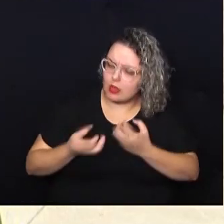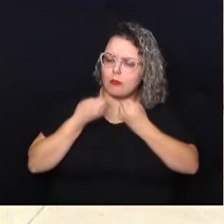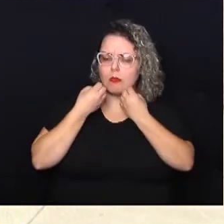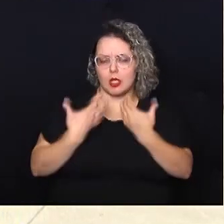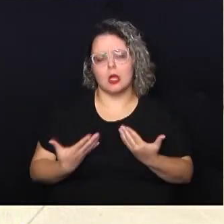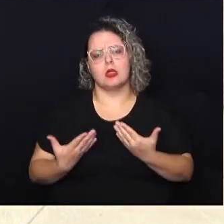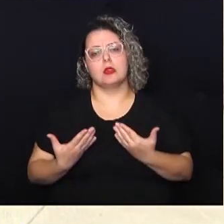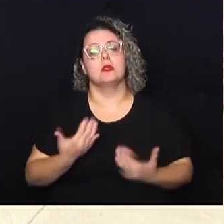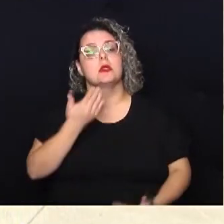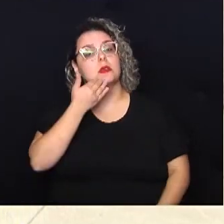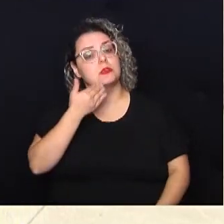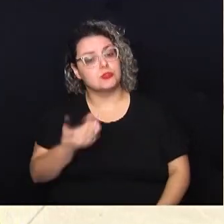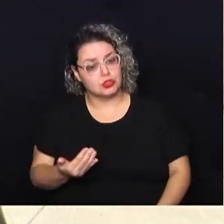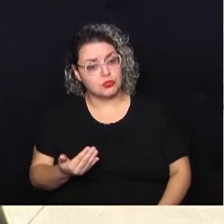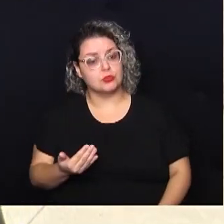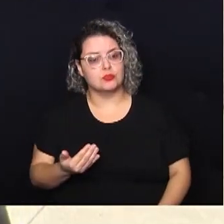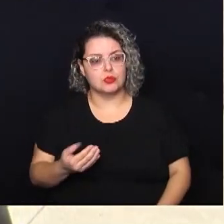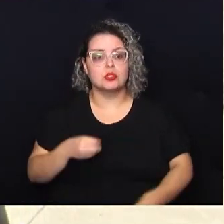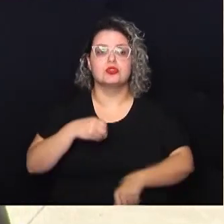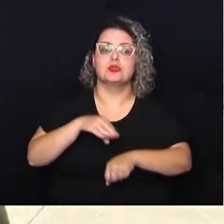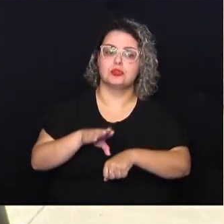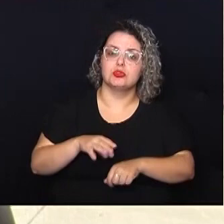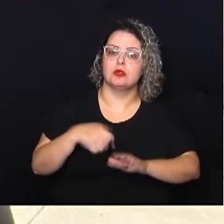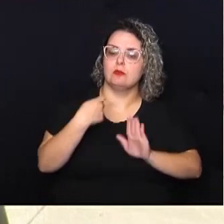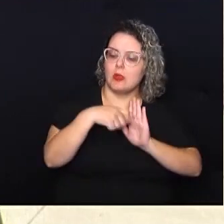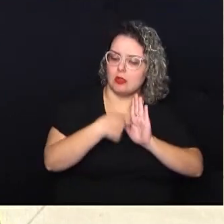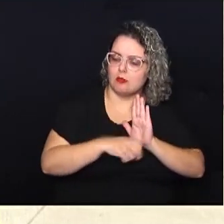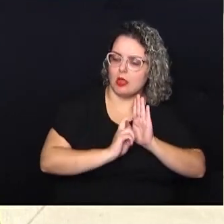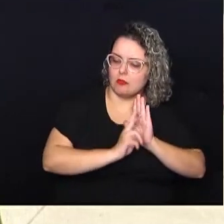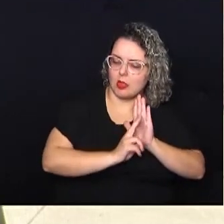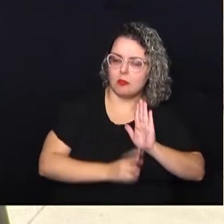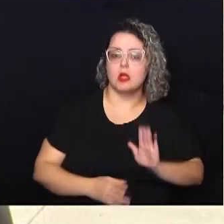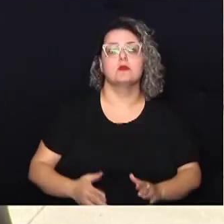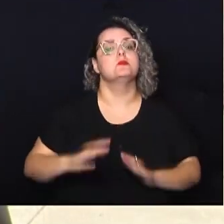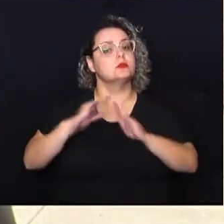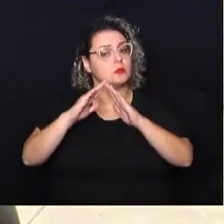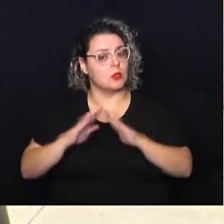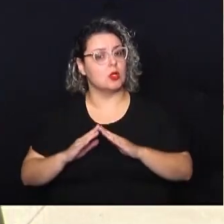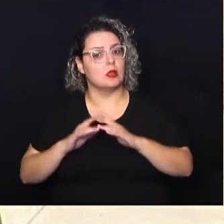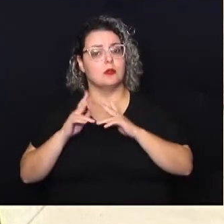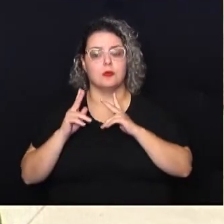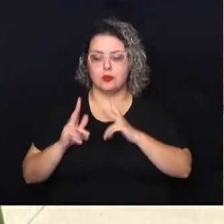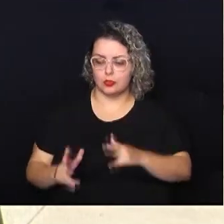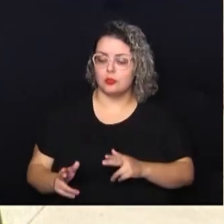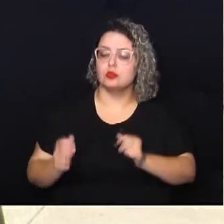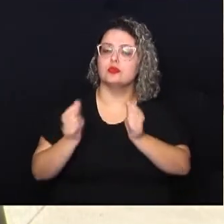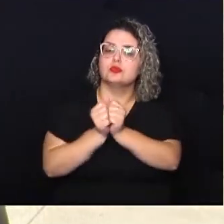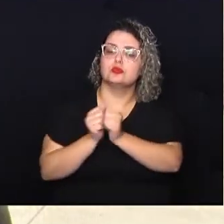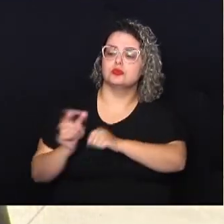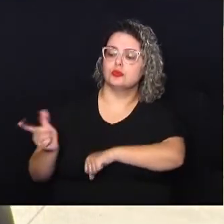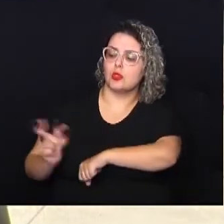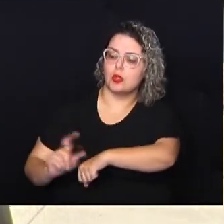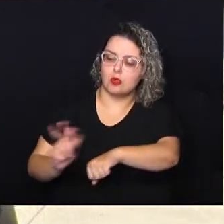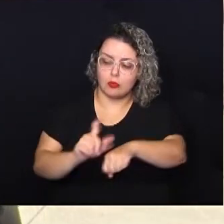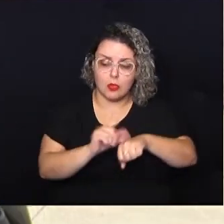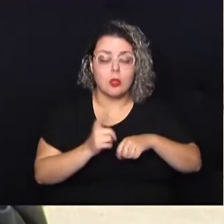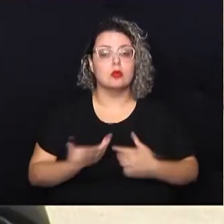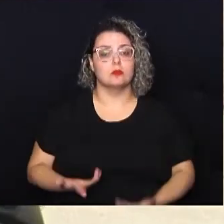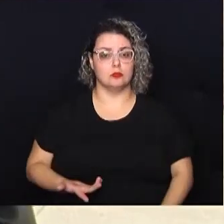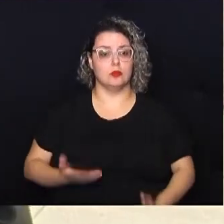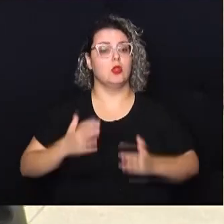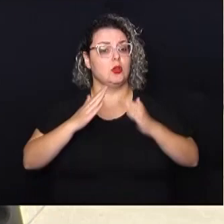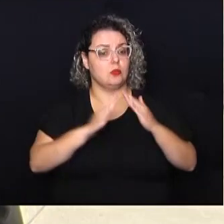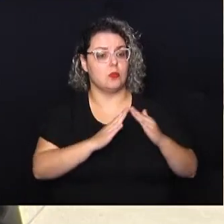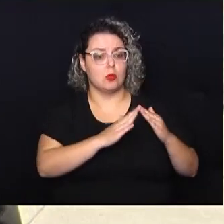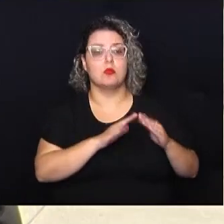esse pedido através de indicação e abaixo-assinado dos moradores com os comerciantes vai ajudar para